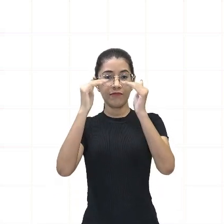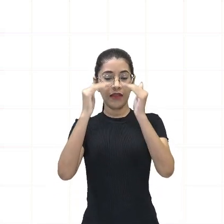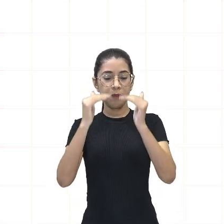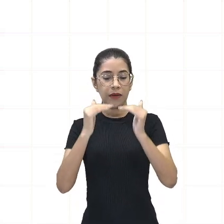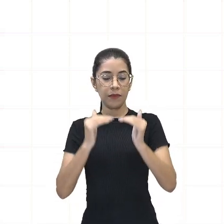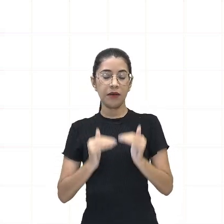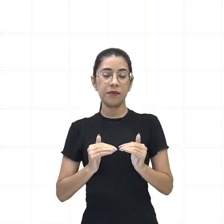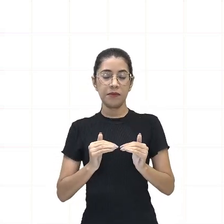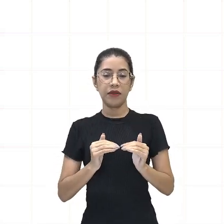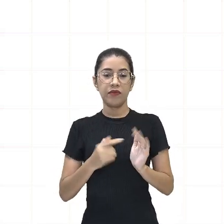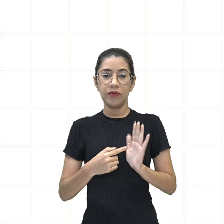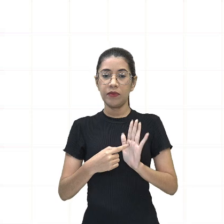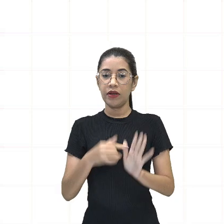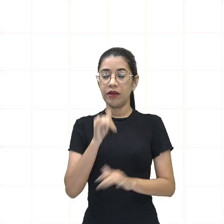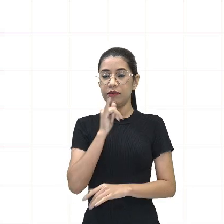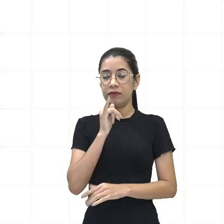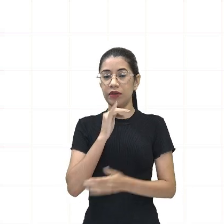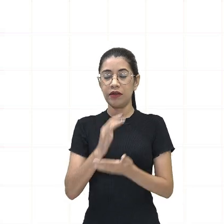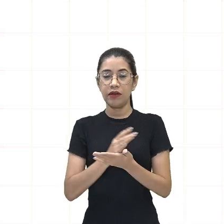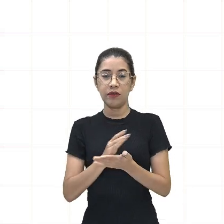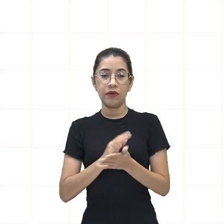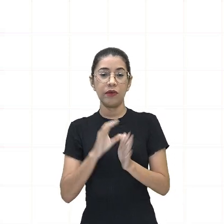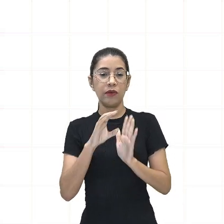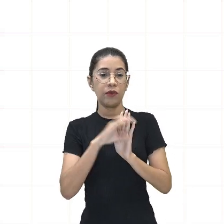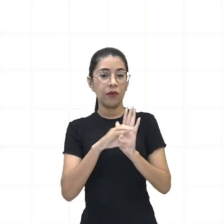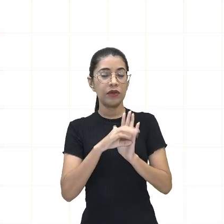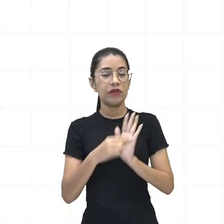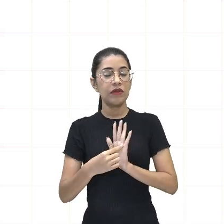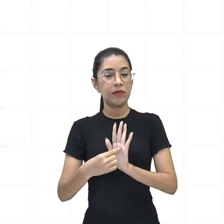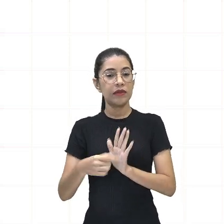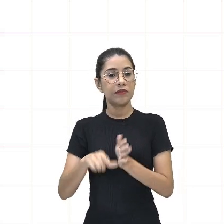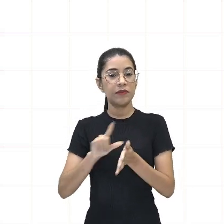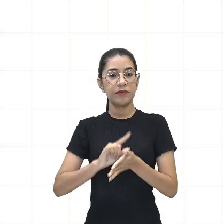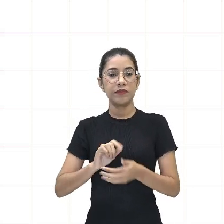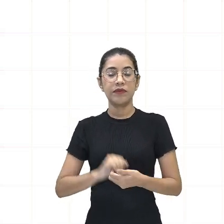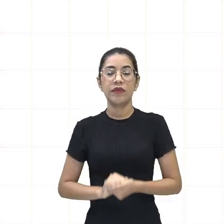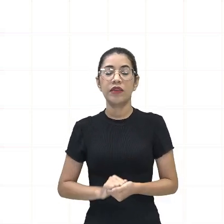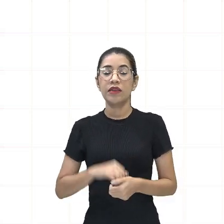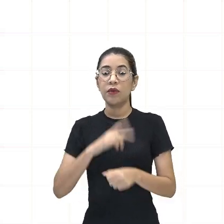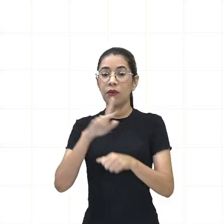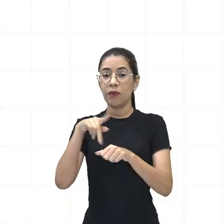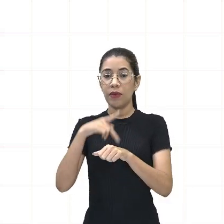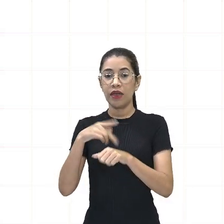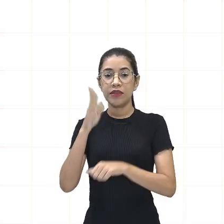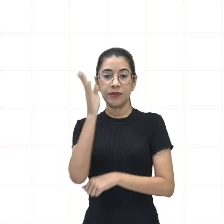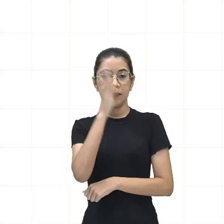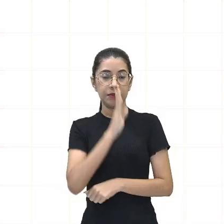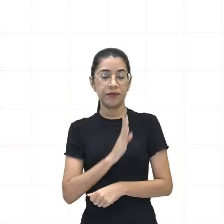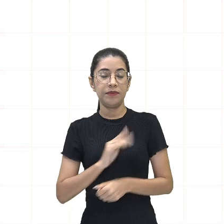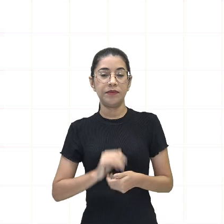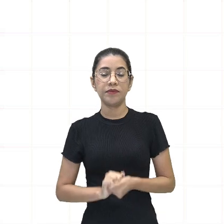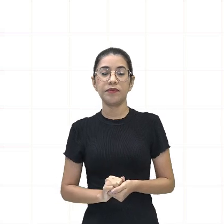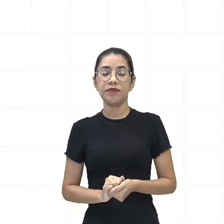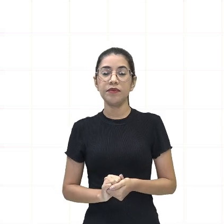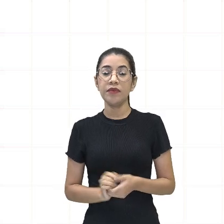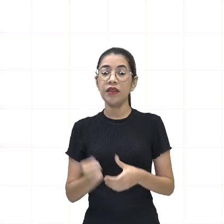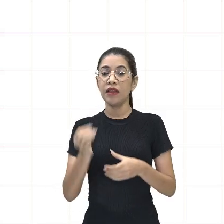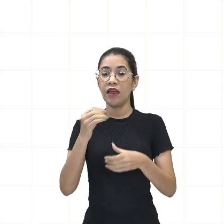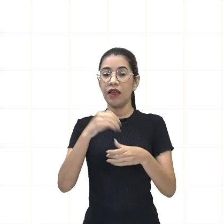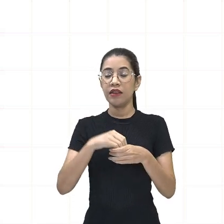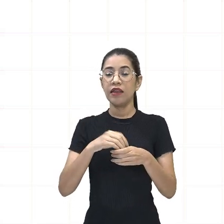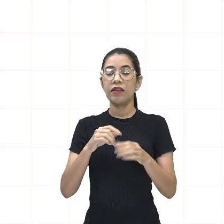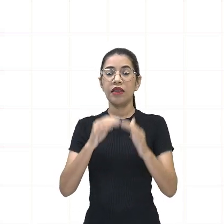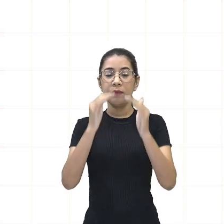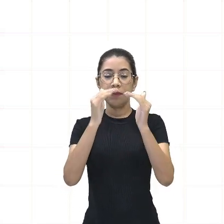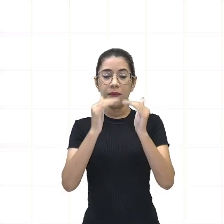exemplos. Então, vocês viram aí o conceito de cada um deles, né? Então, temos o país, que é o Brasil. Dentro do país, nós temos